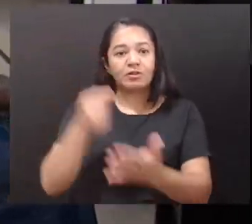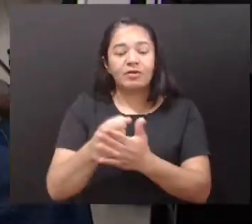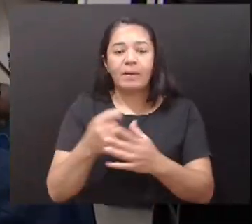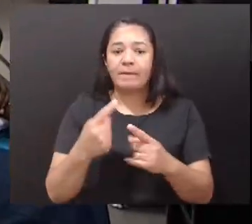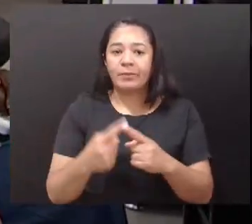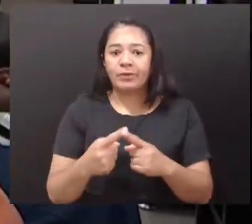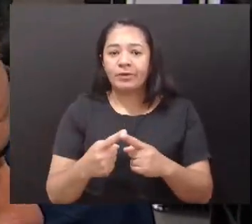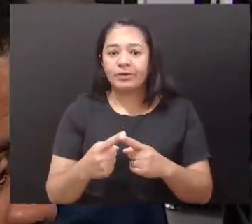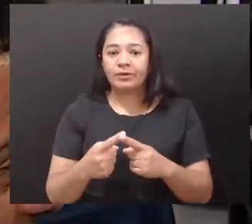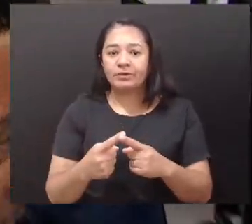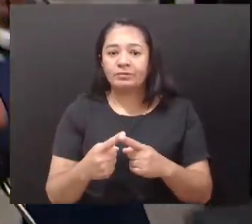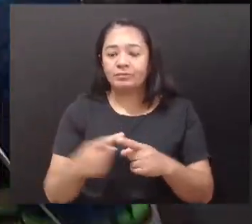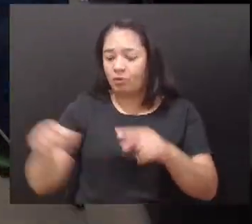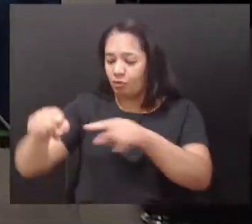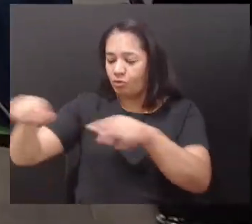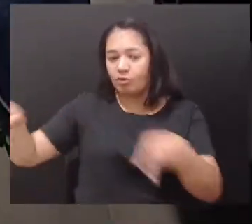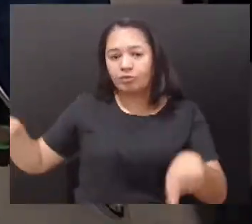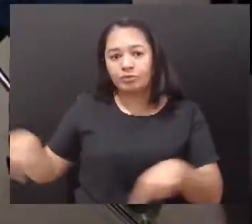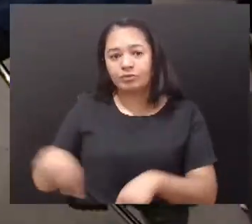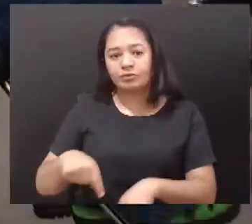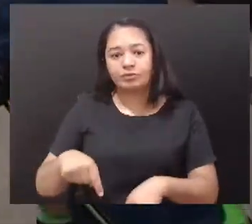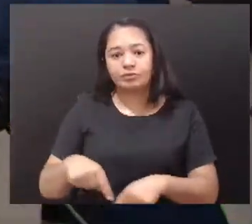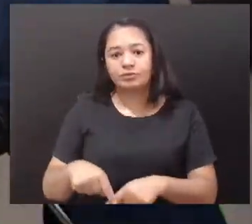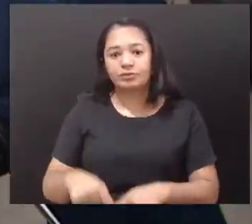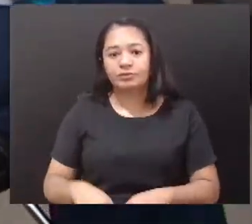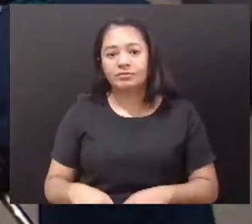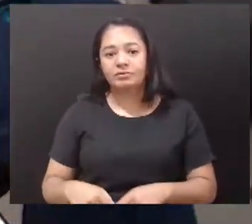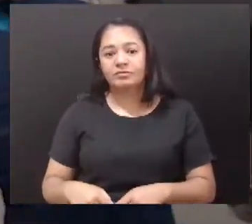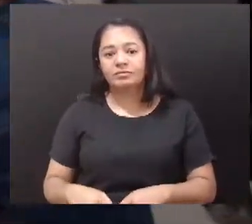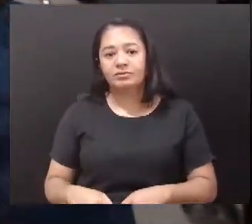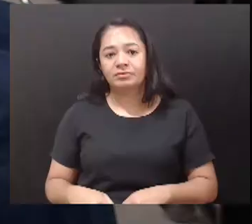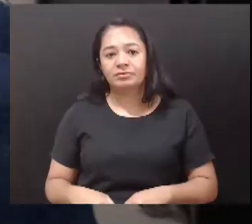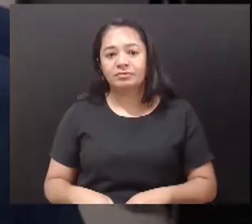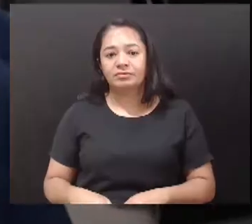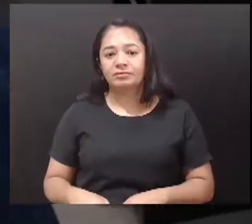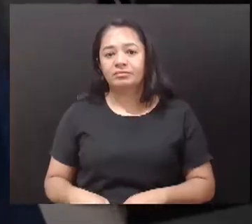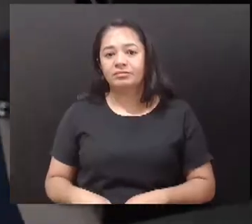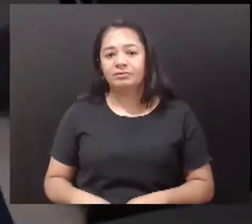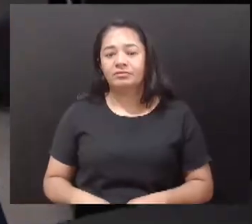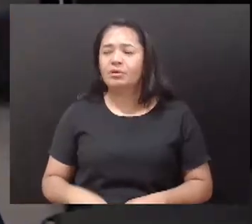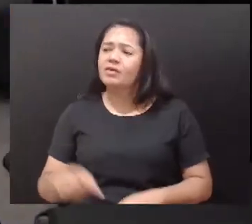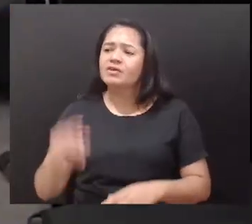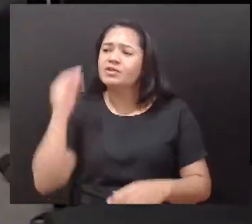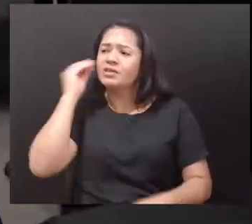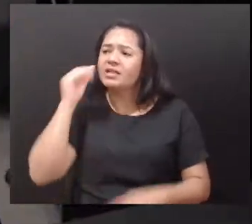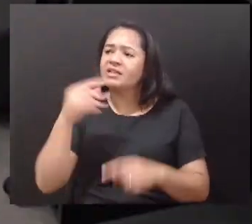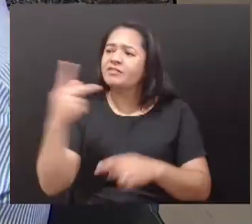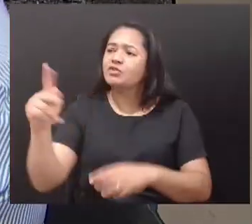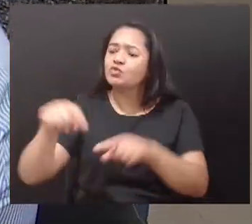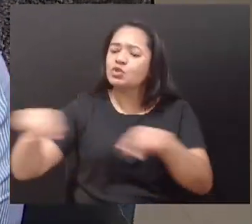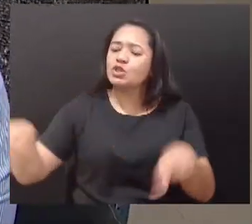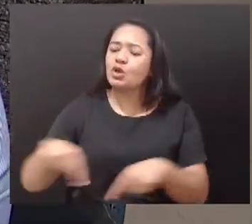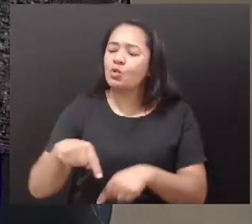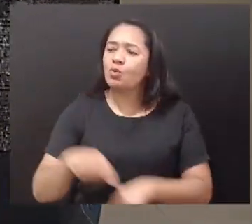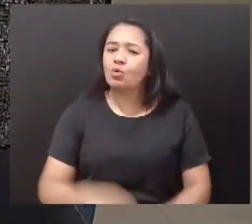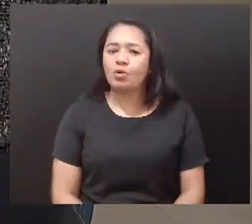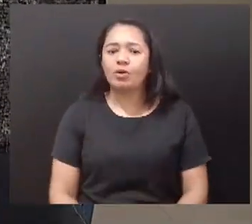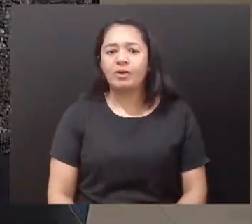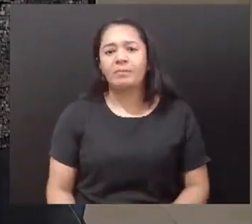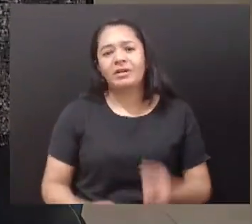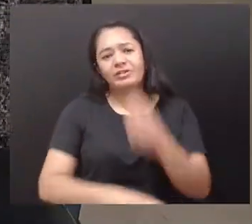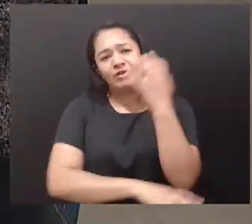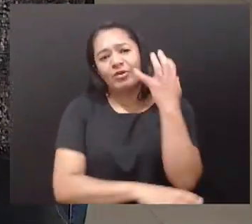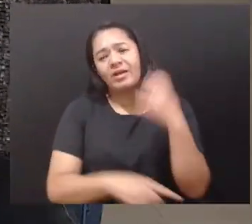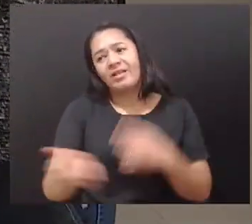salão, por várias vezes ela falou assim, por que você não tenta montar o seu salão? E eu falava assim, pô, mas ali eu criei raiz, ali tem